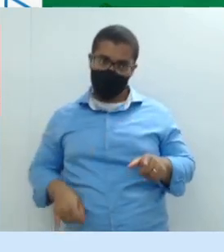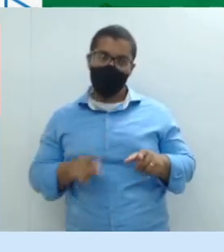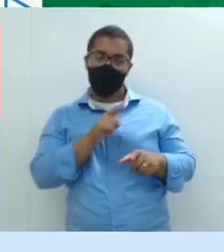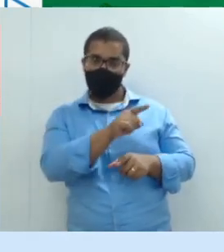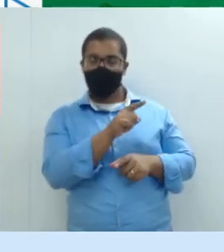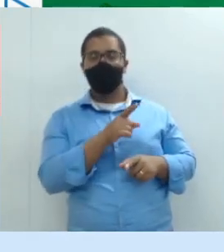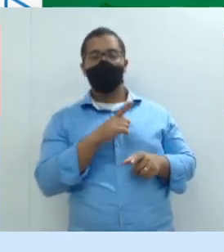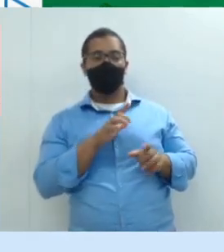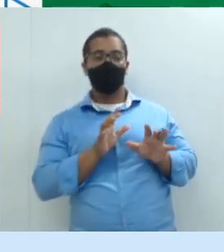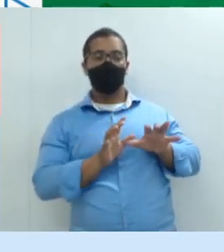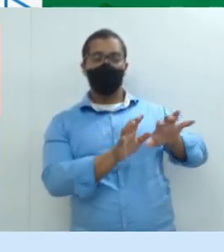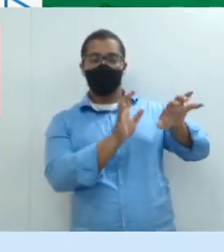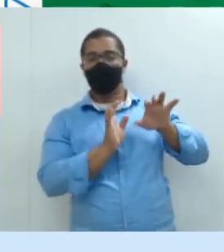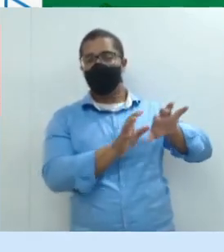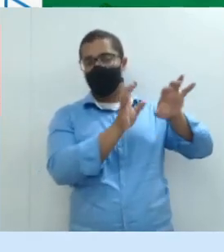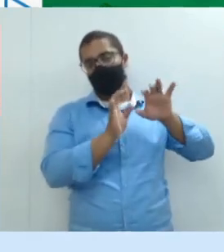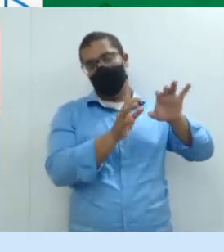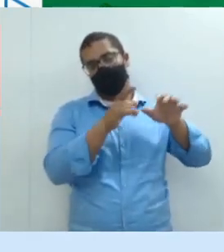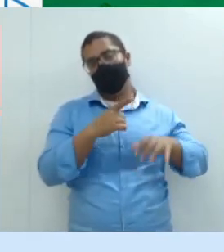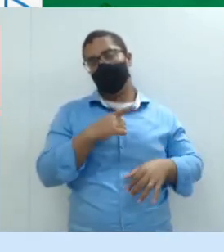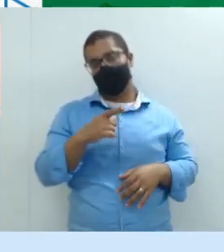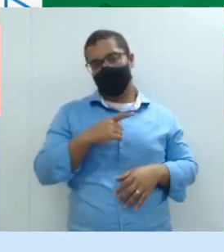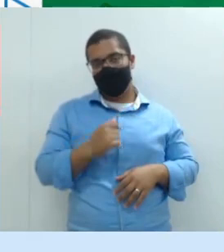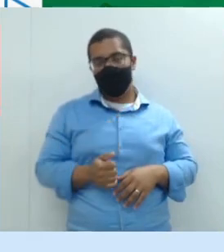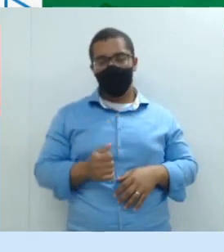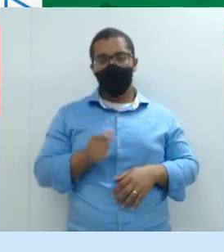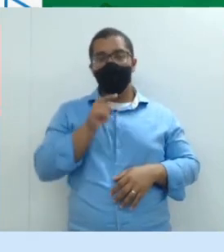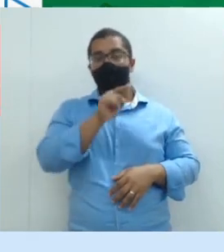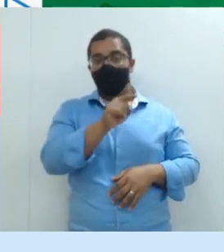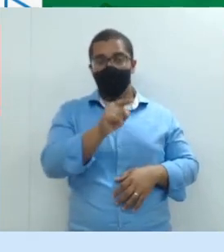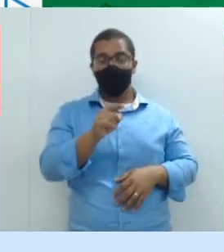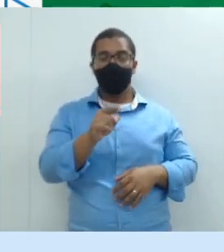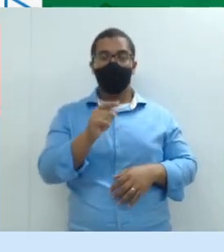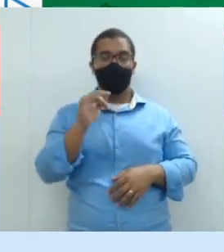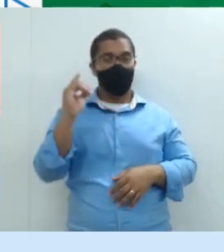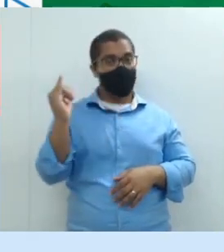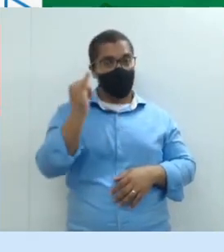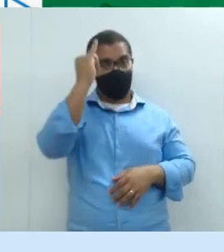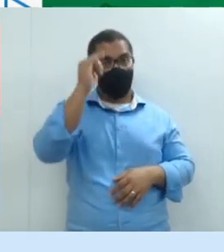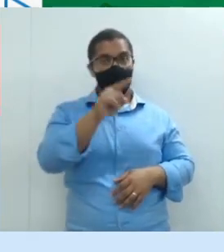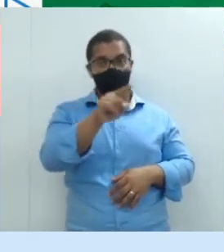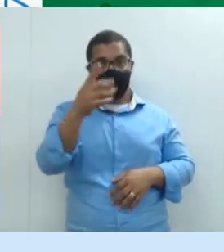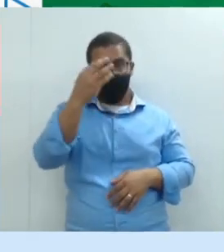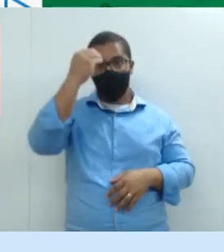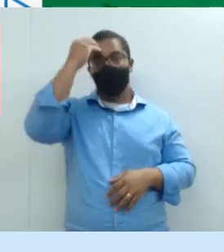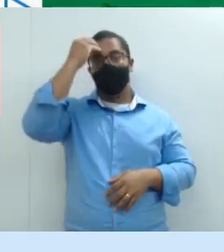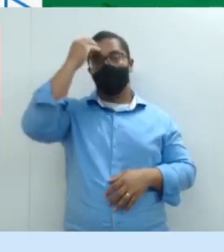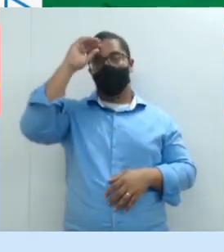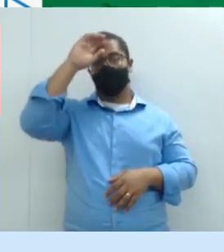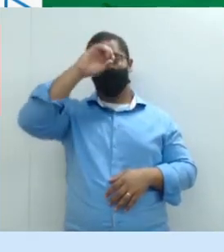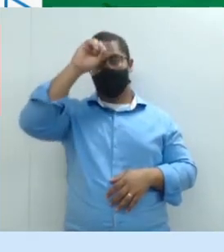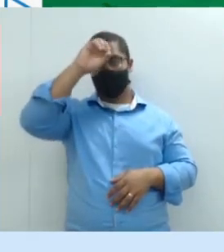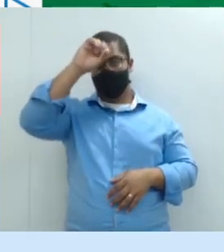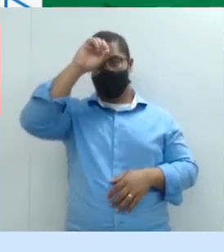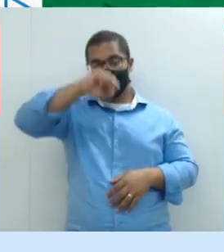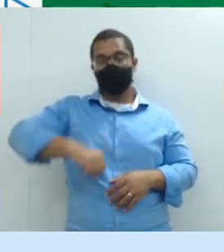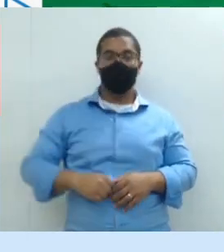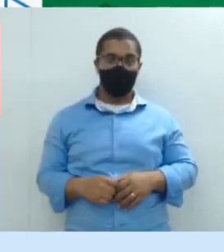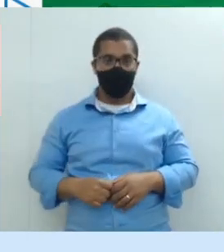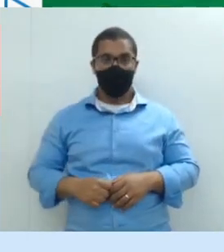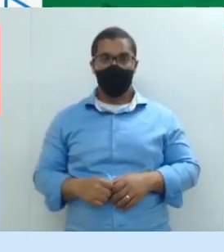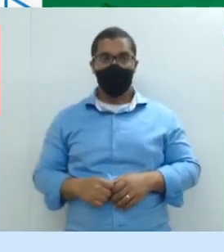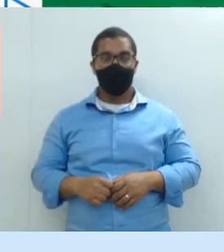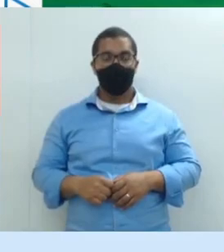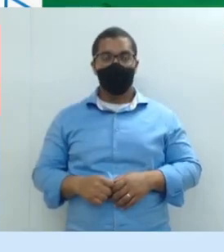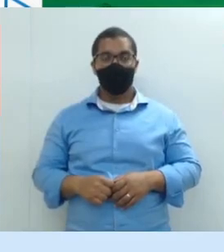Essa institucionalização, ela, sem falta, sem dúvida, ela é de extrema importância para a fixação de tudo aquilo que a Igreja Católica